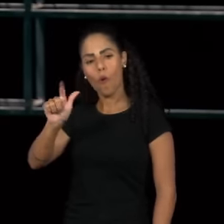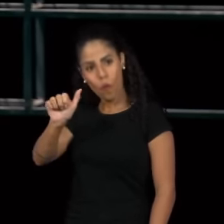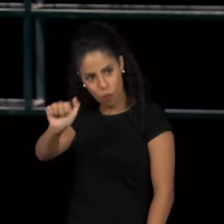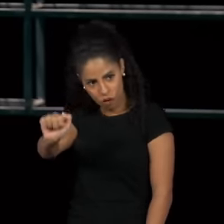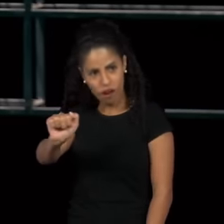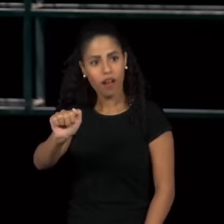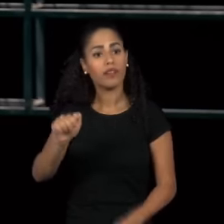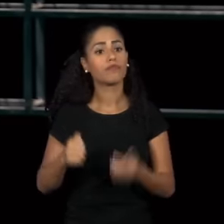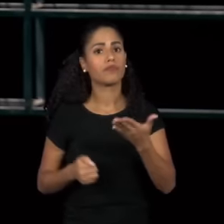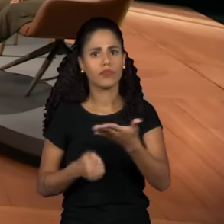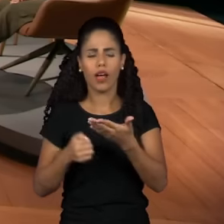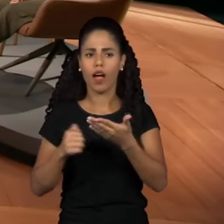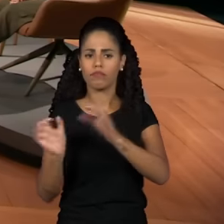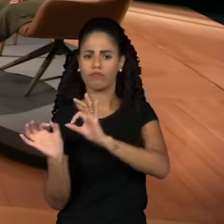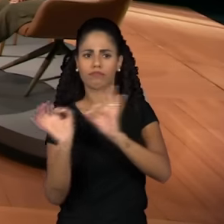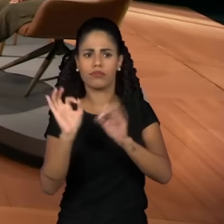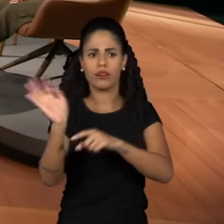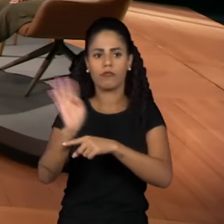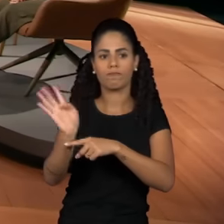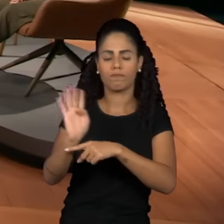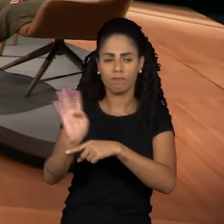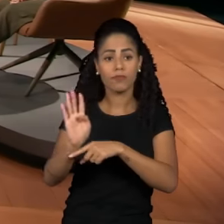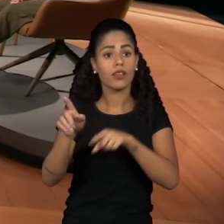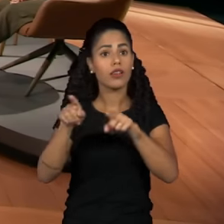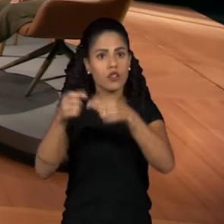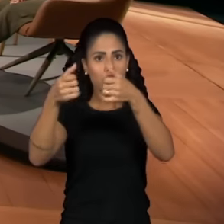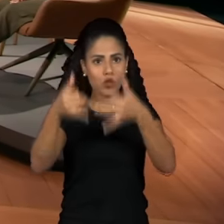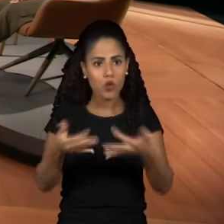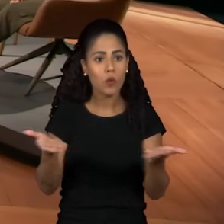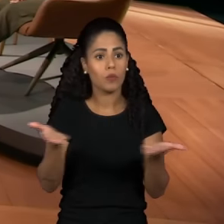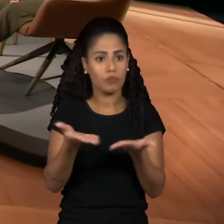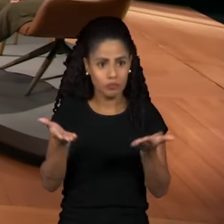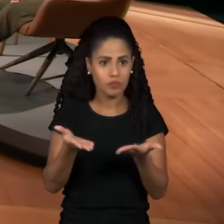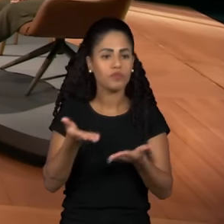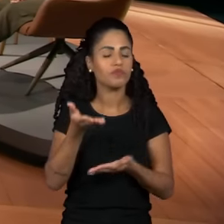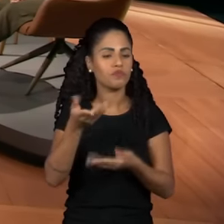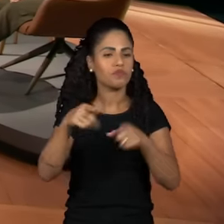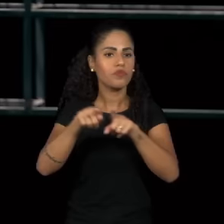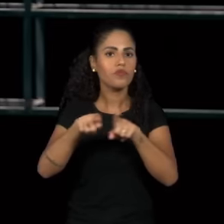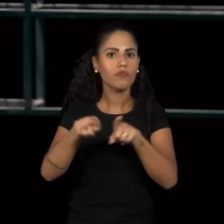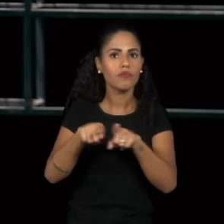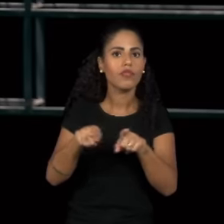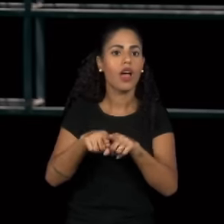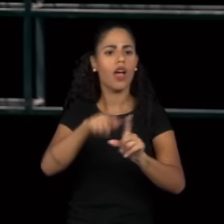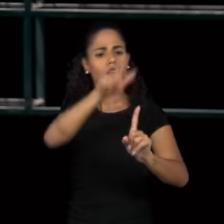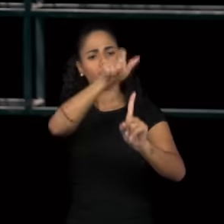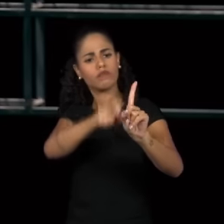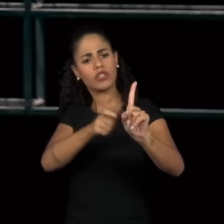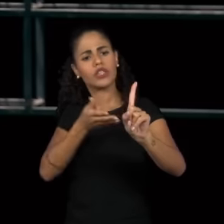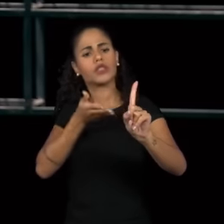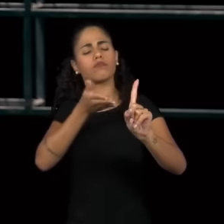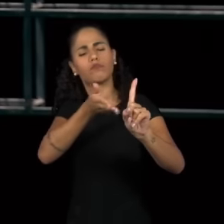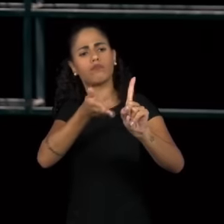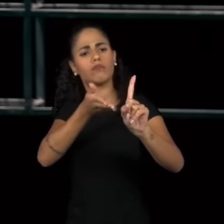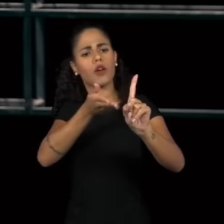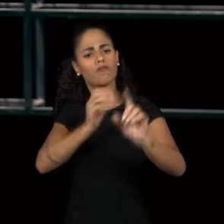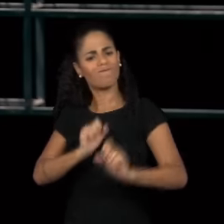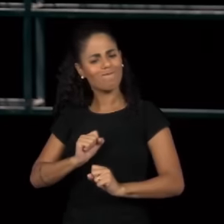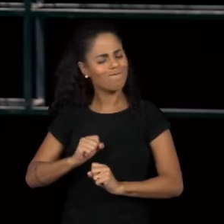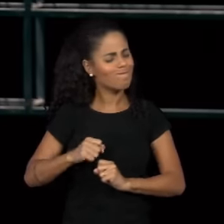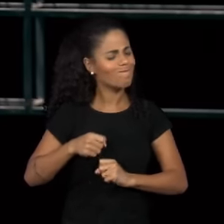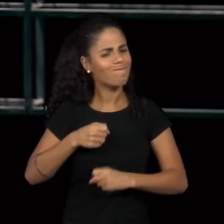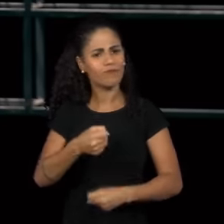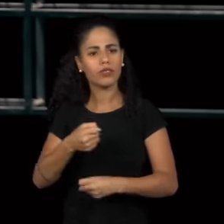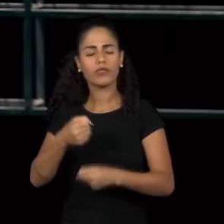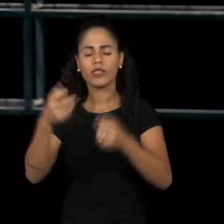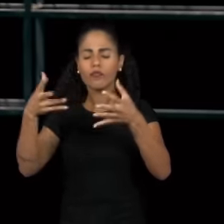Olga Benário no filme Olga. E aí, utilizando a palavra que o Gerald usou, né, esse papel exigiu de você um profundo